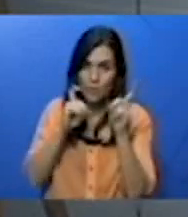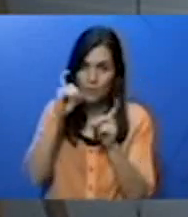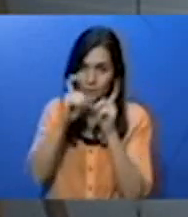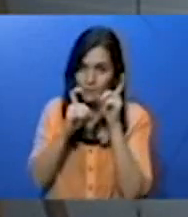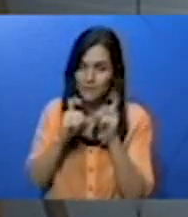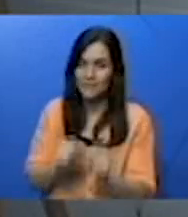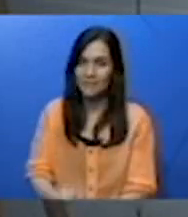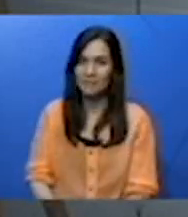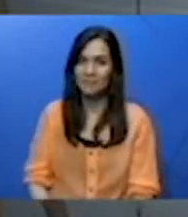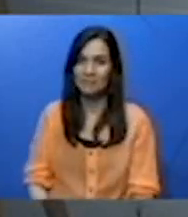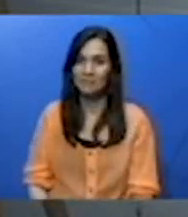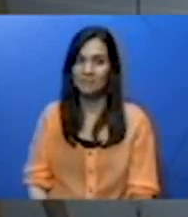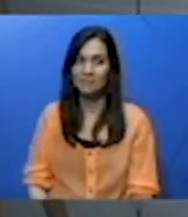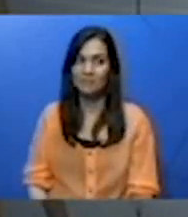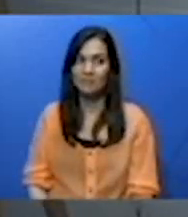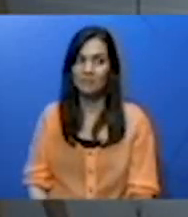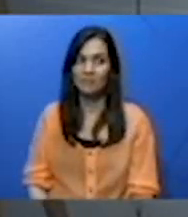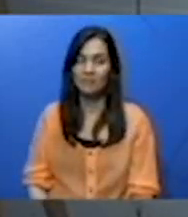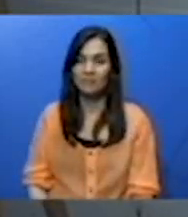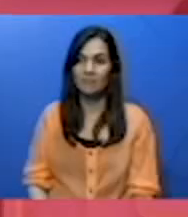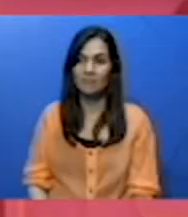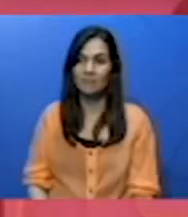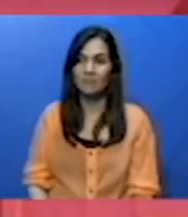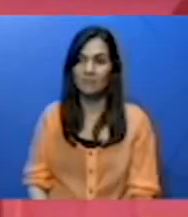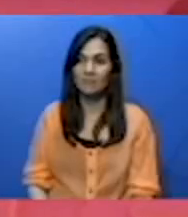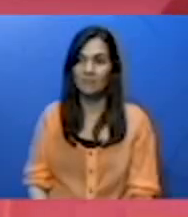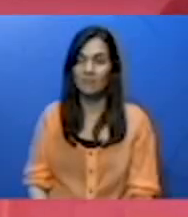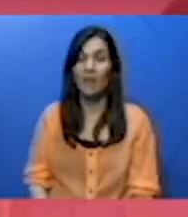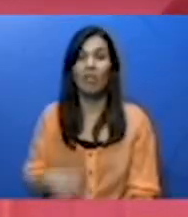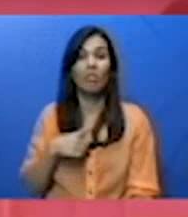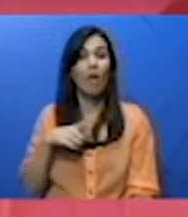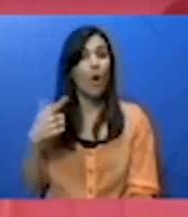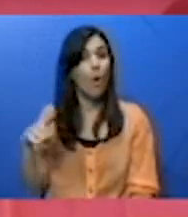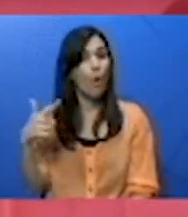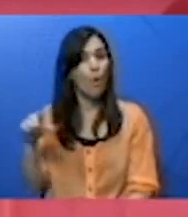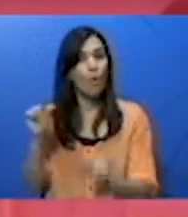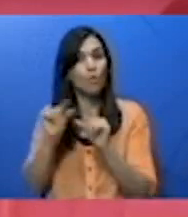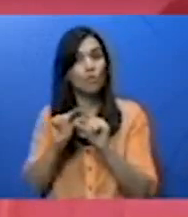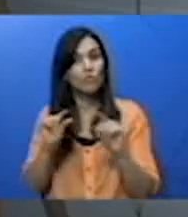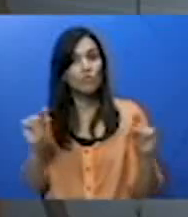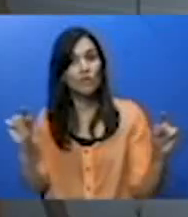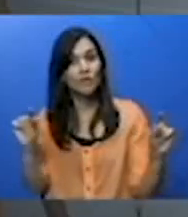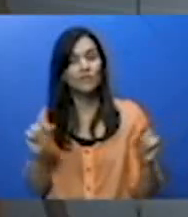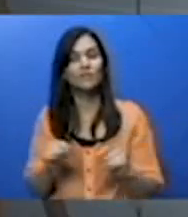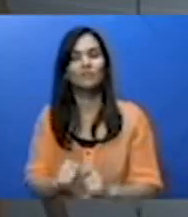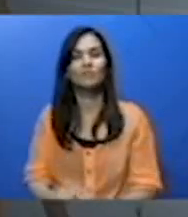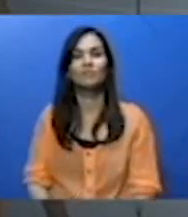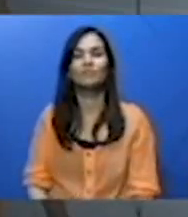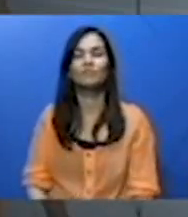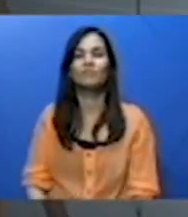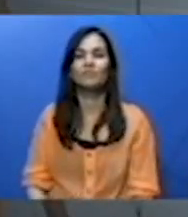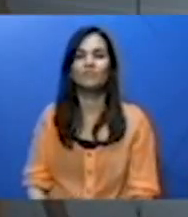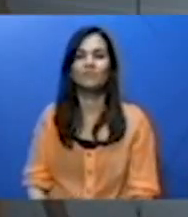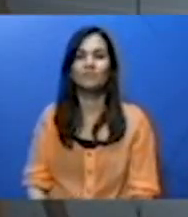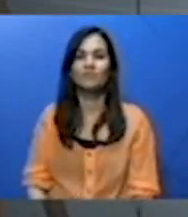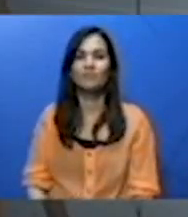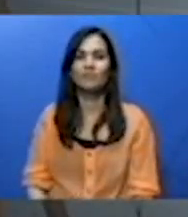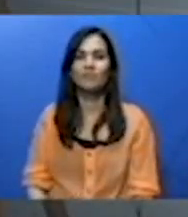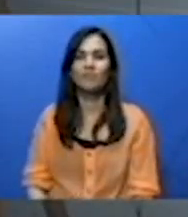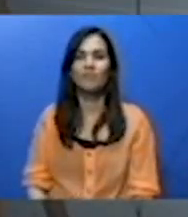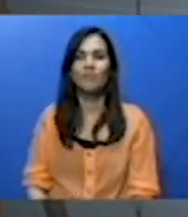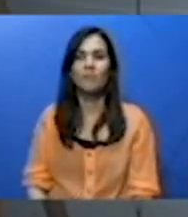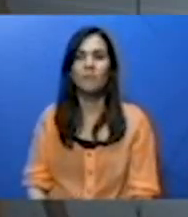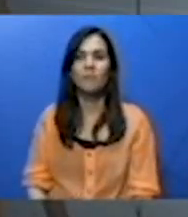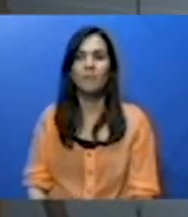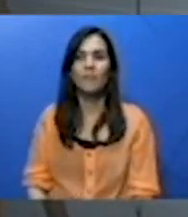Clarinha? Uma delas a outro verso, viu, professora? Ah, tá. Uma delas em